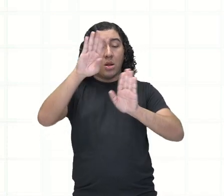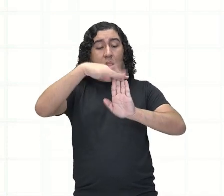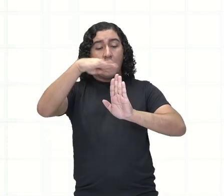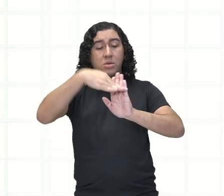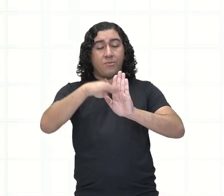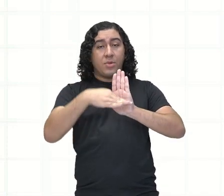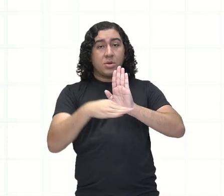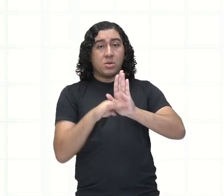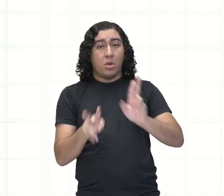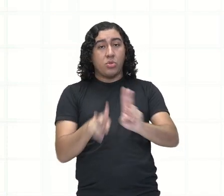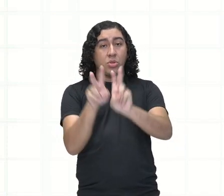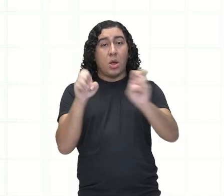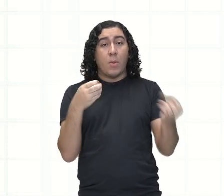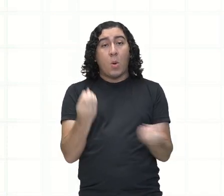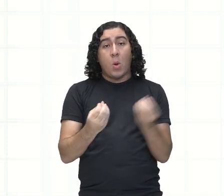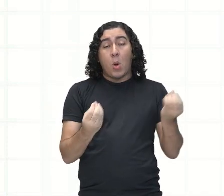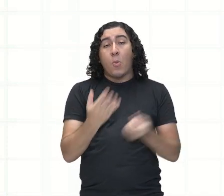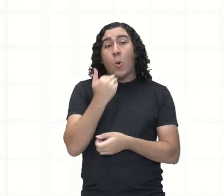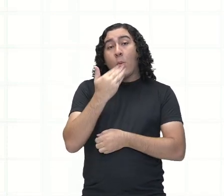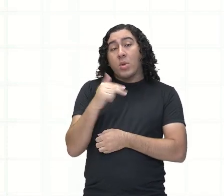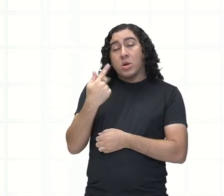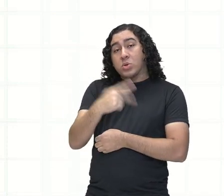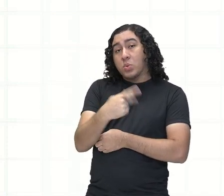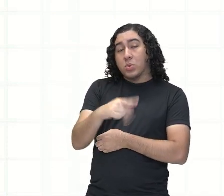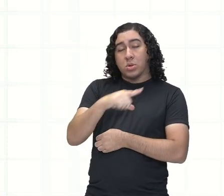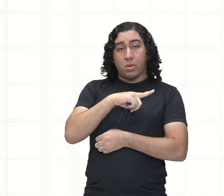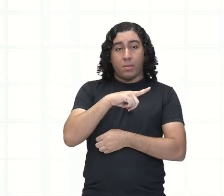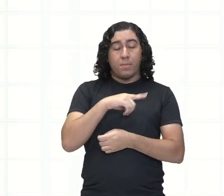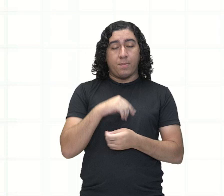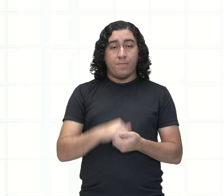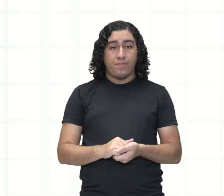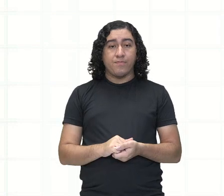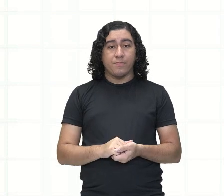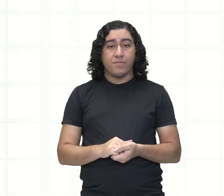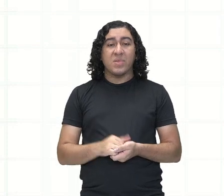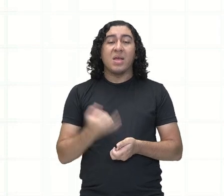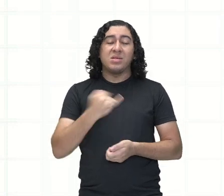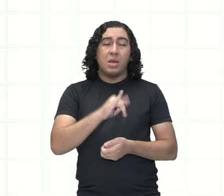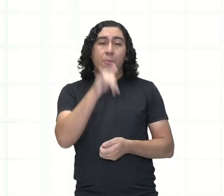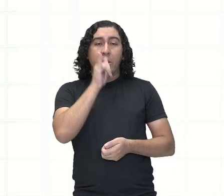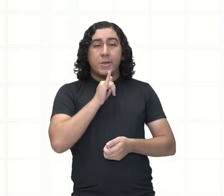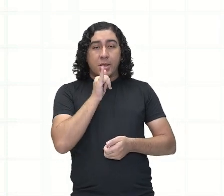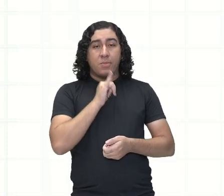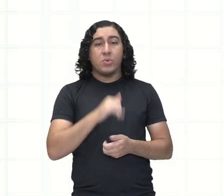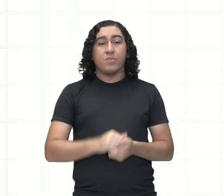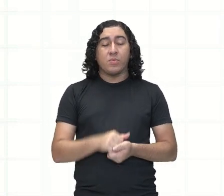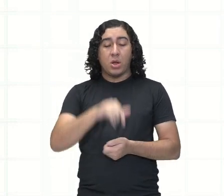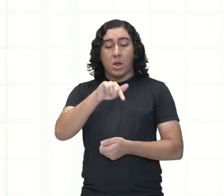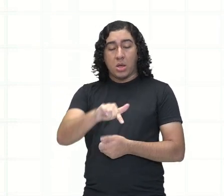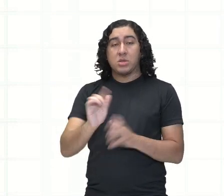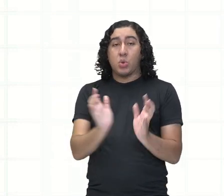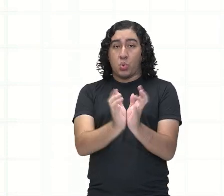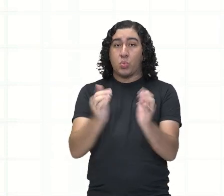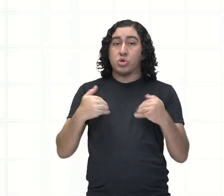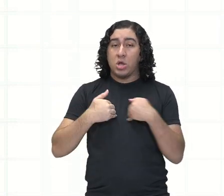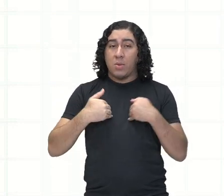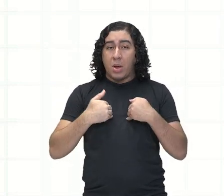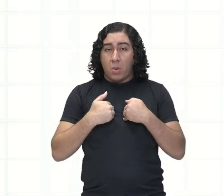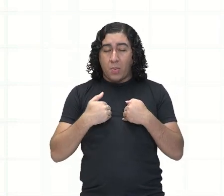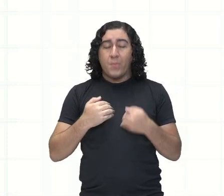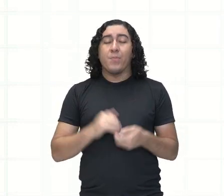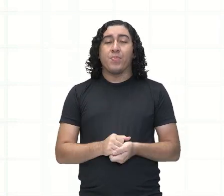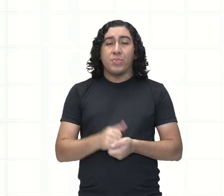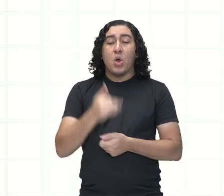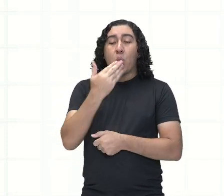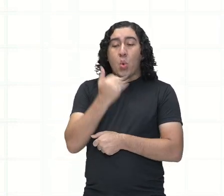a respeito do tipo de alimento que eles consomem. Se for um consumidor, por exemplo, um animal que